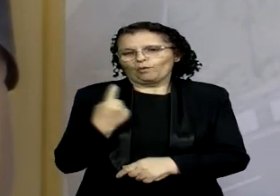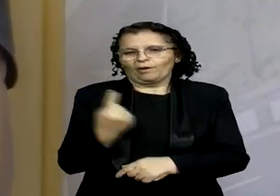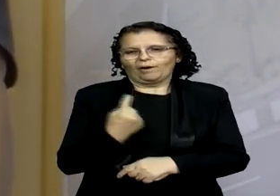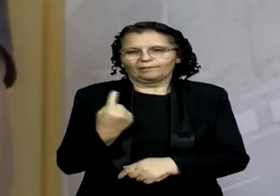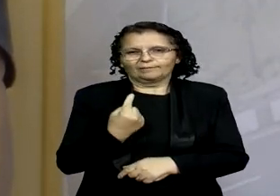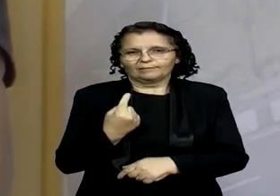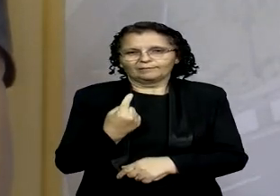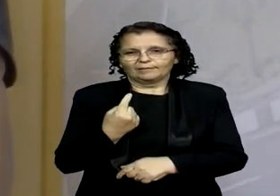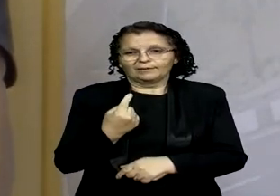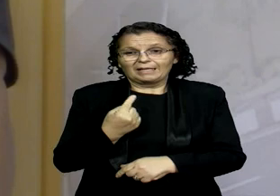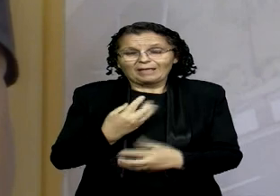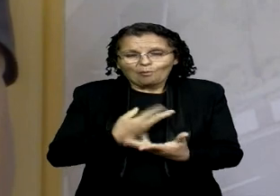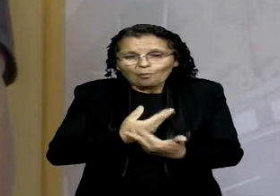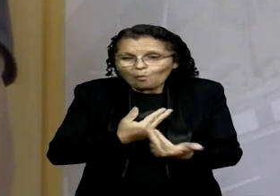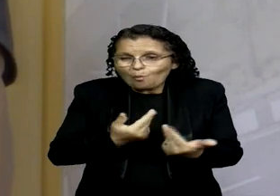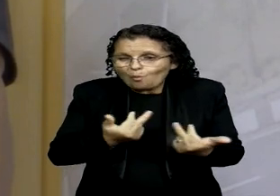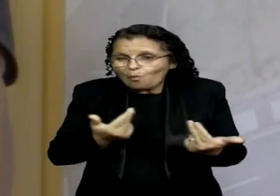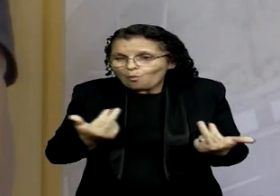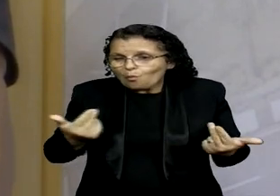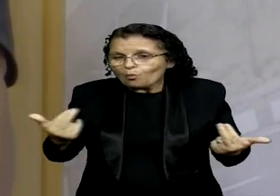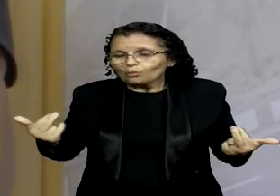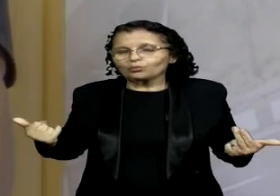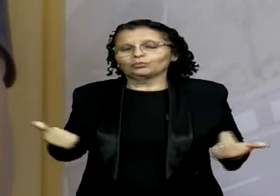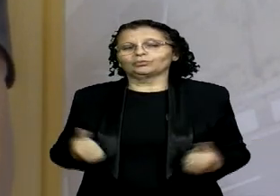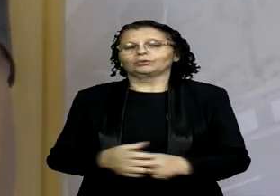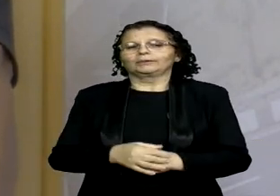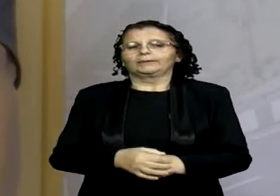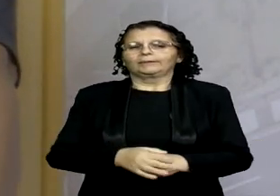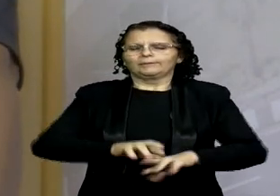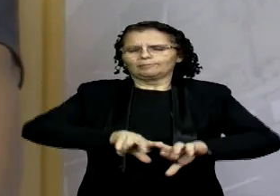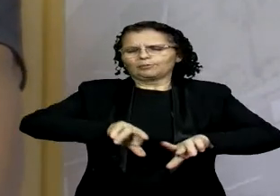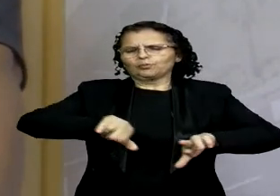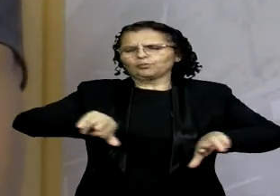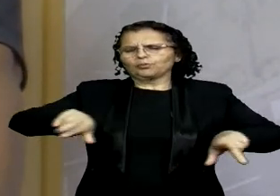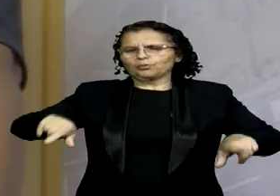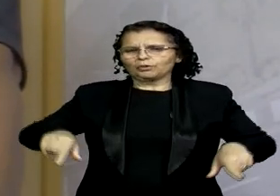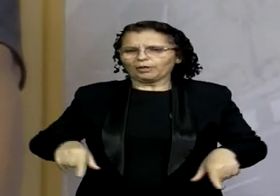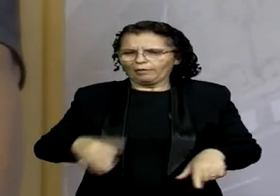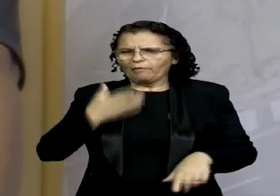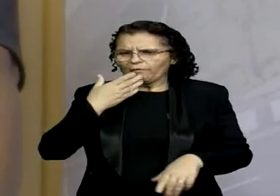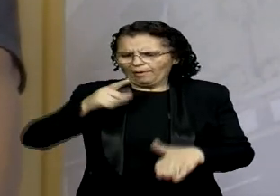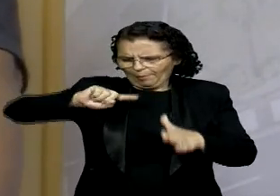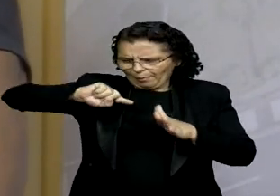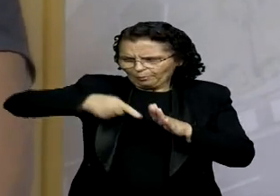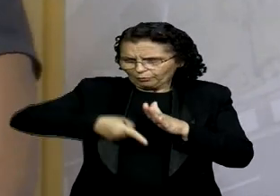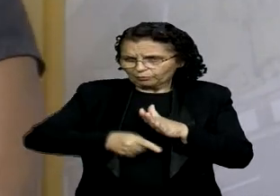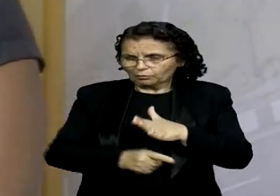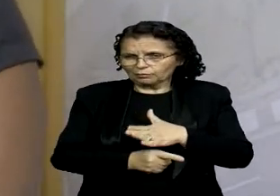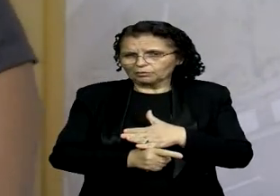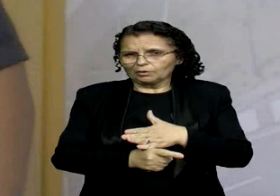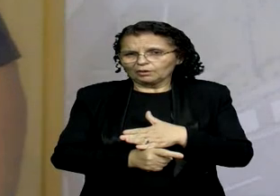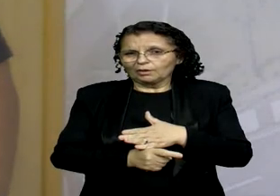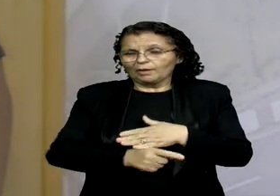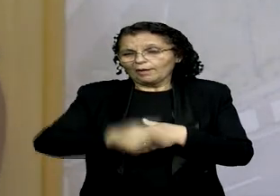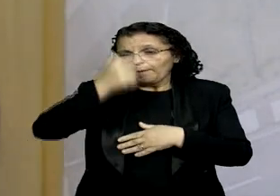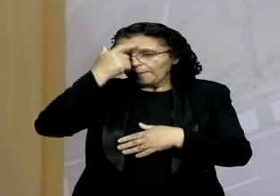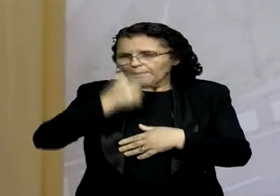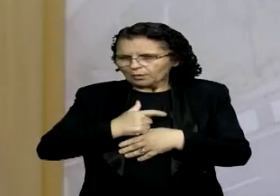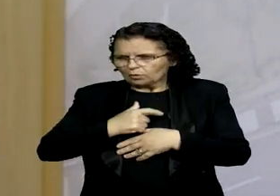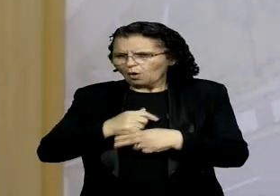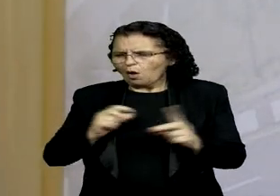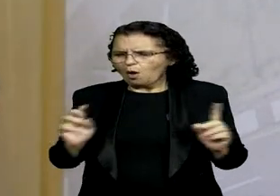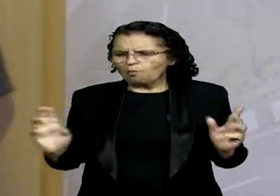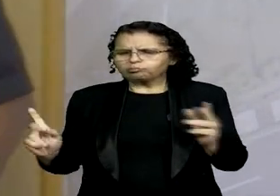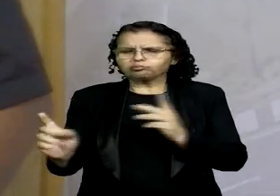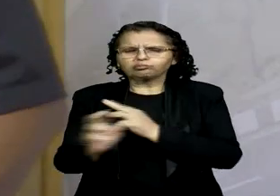está solto. E digo mais ainda, digo muito mais ainda, eu vou muito mais além disso, porque eu sou uma pessoa que anda bastante, converso